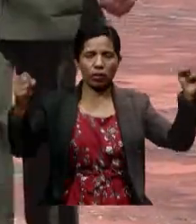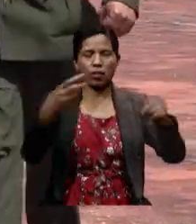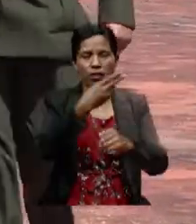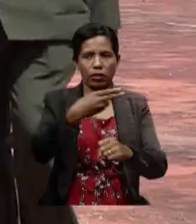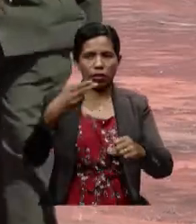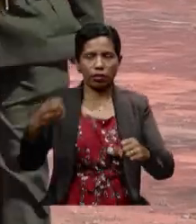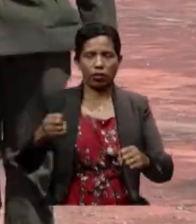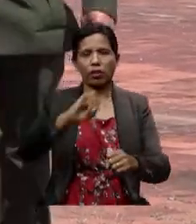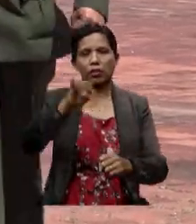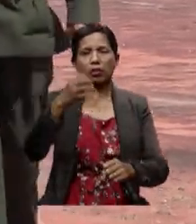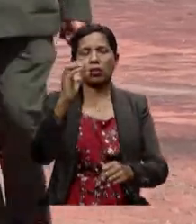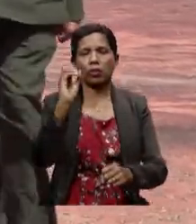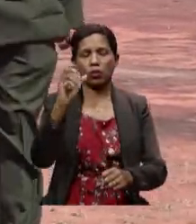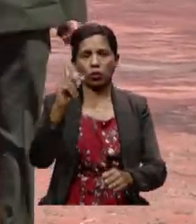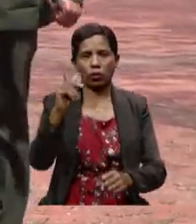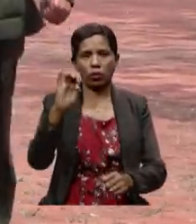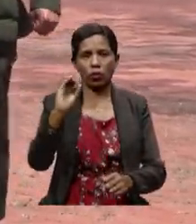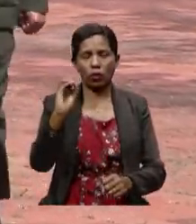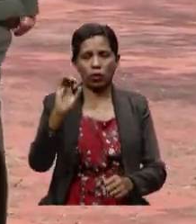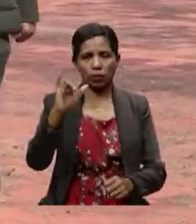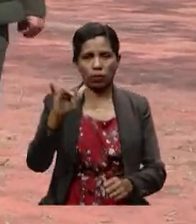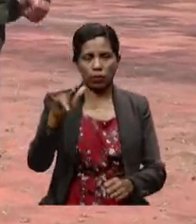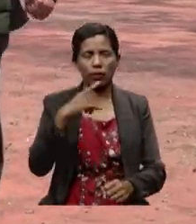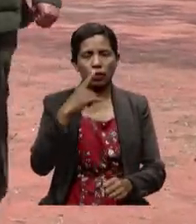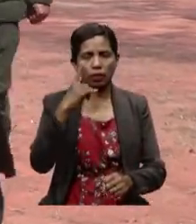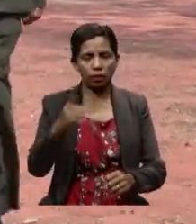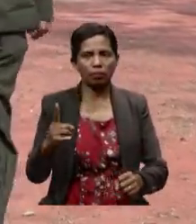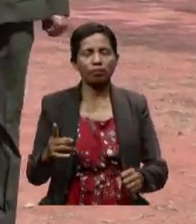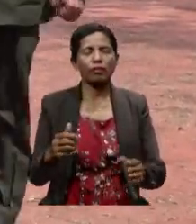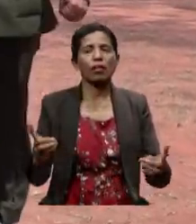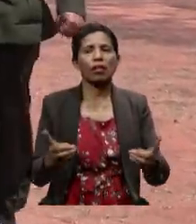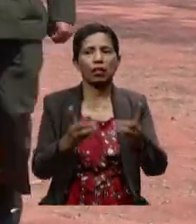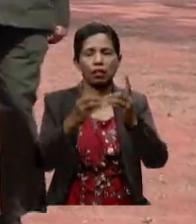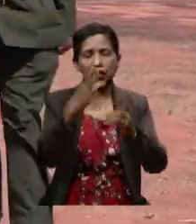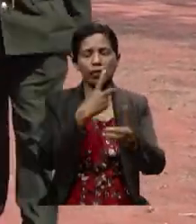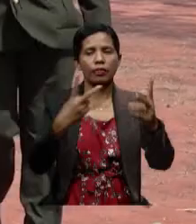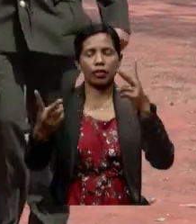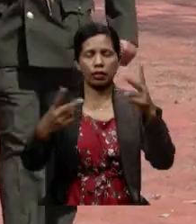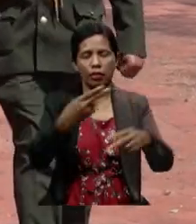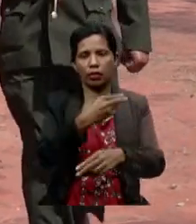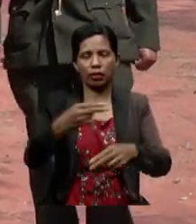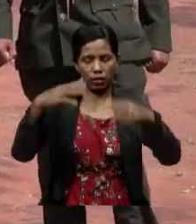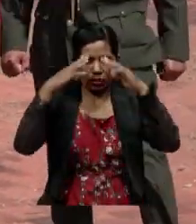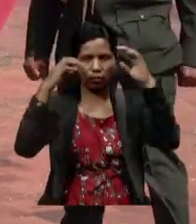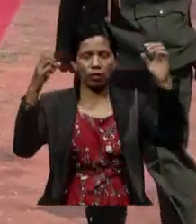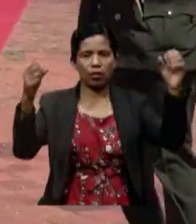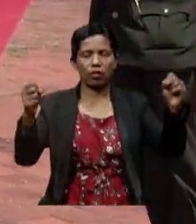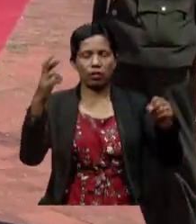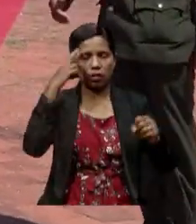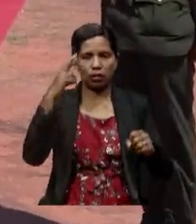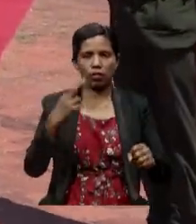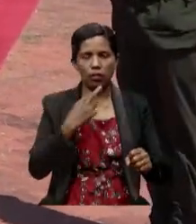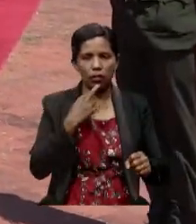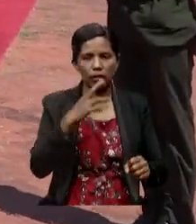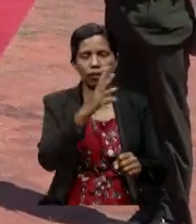Indonésia, Joko Widodo. Durante a ausência e a território nacional, onde halo visita a Indonésia, presidente da República, José Ramos